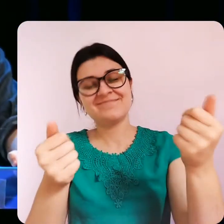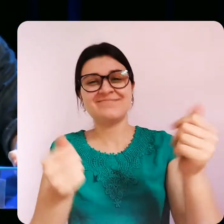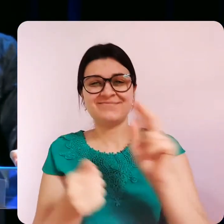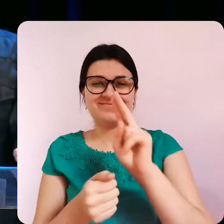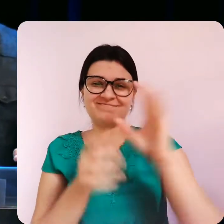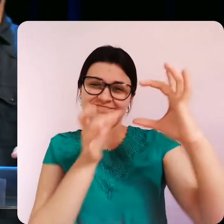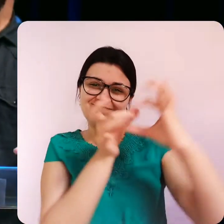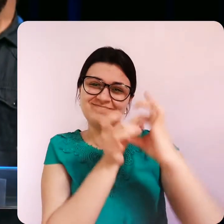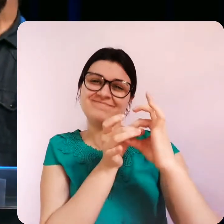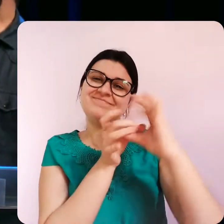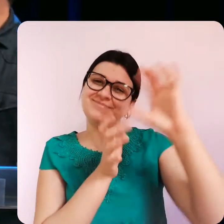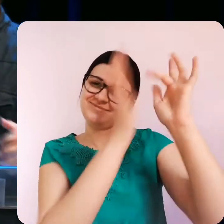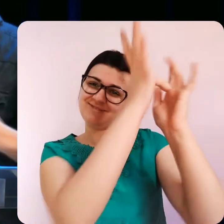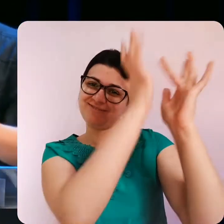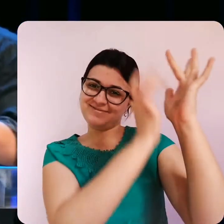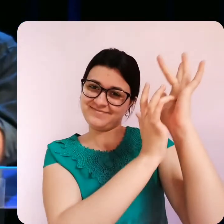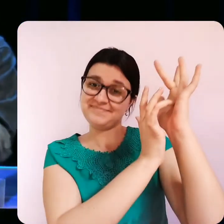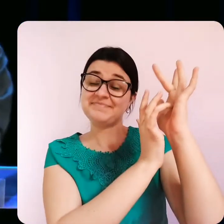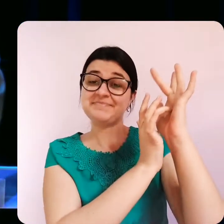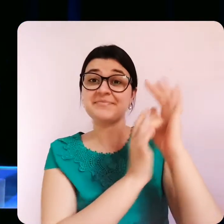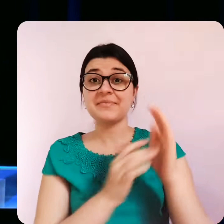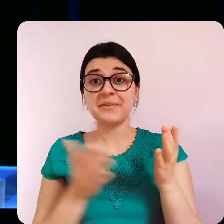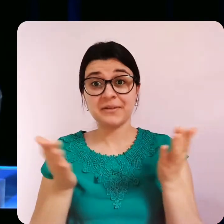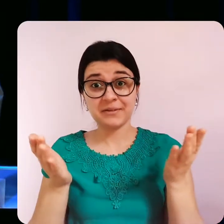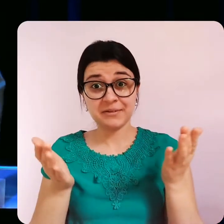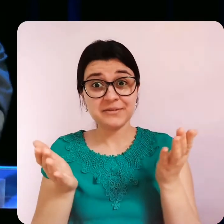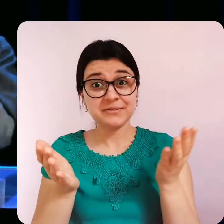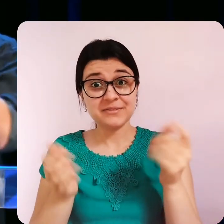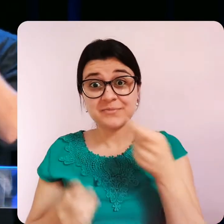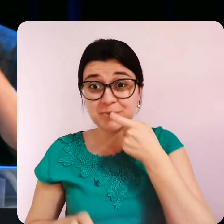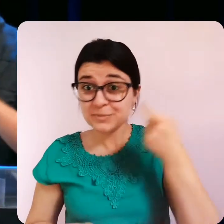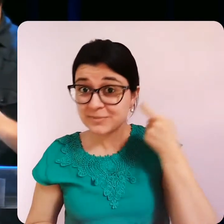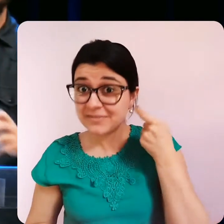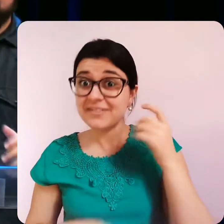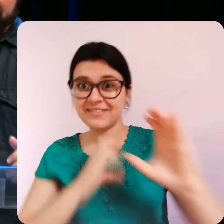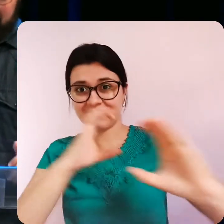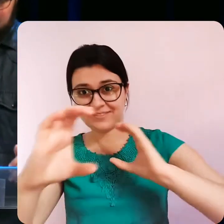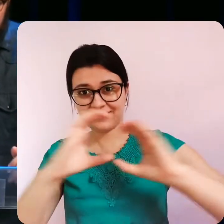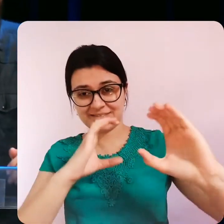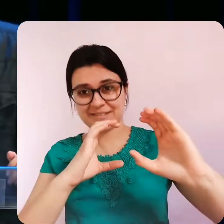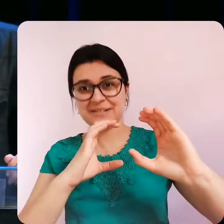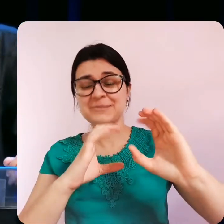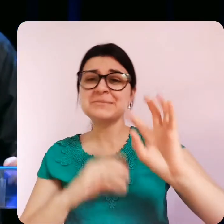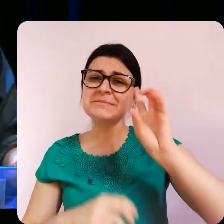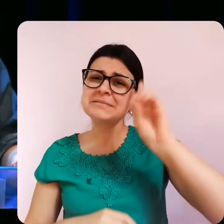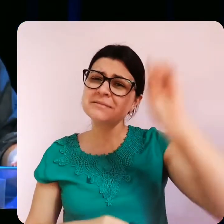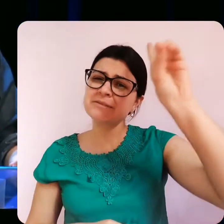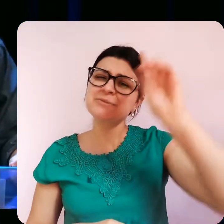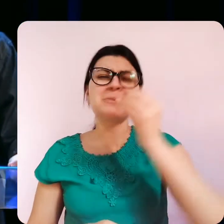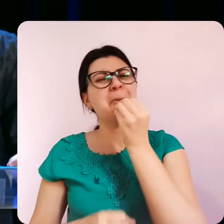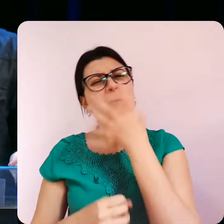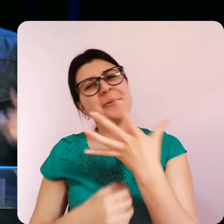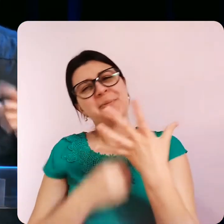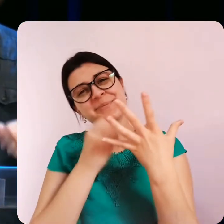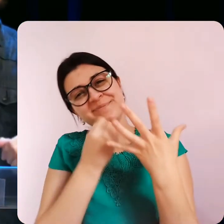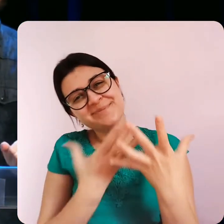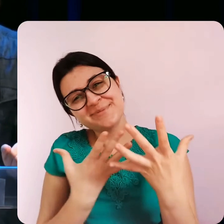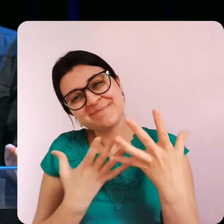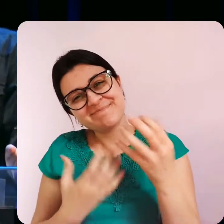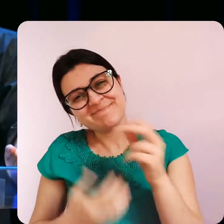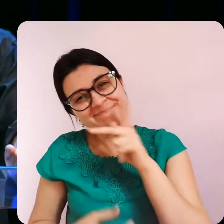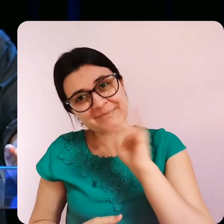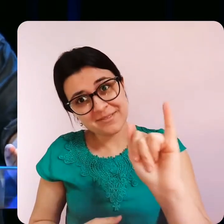E hoje nós acabamos de cantar que Deus é um bom Pai. Mas e se eu dissesse para você que nem todo